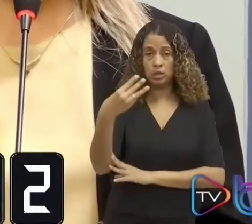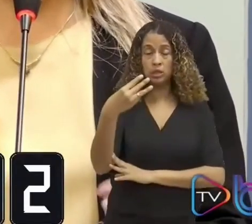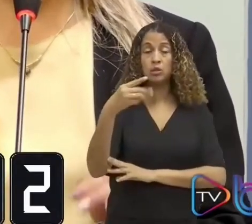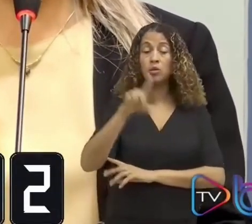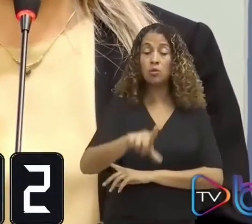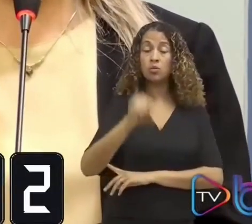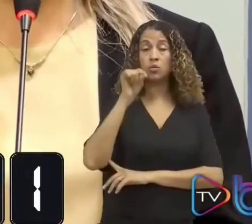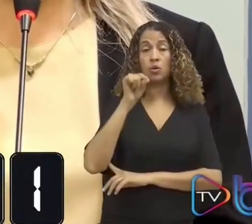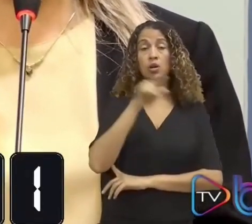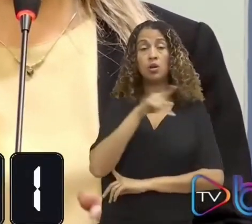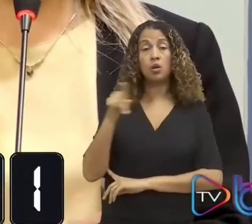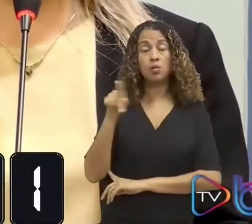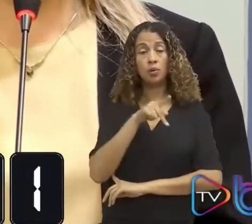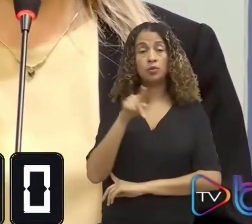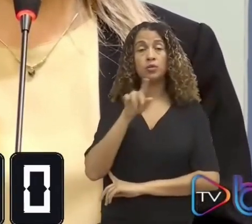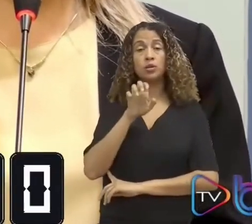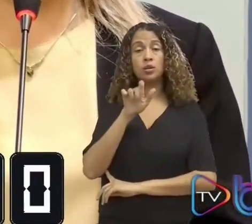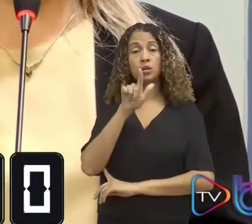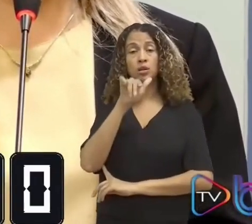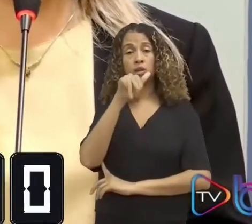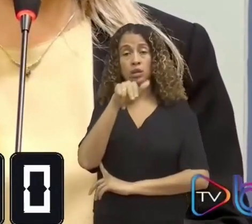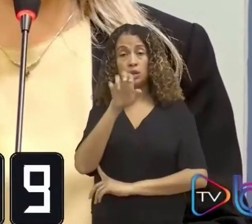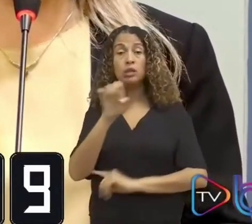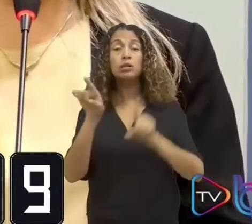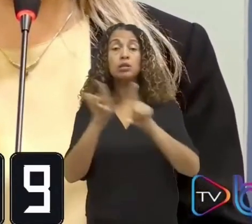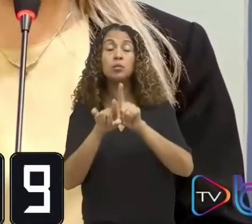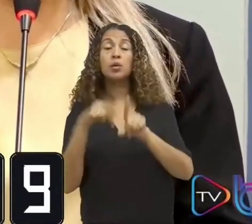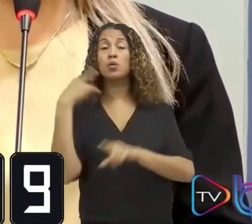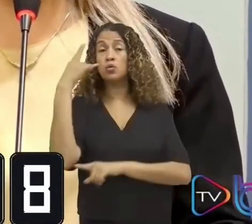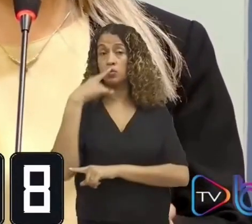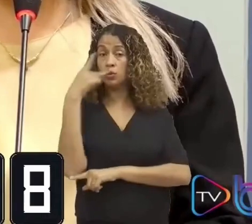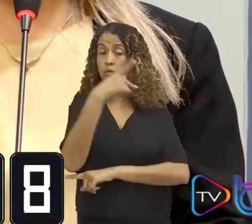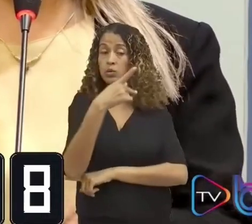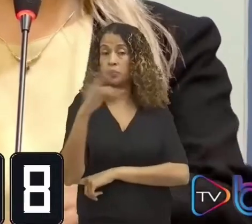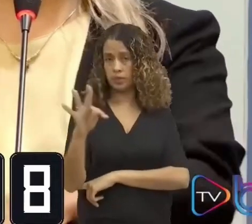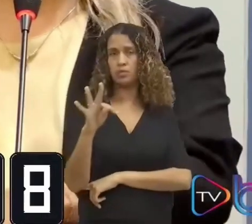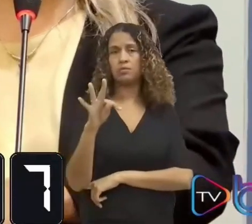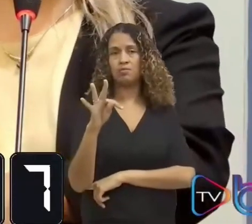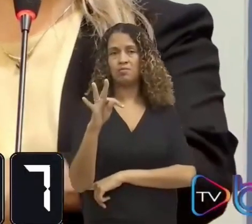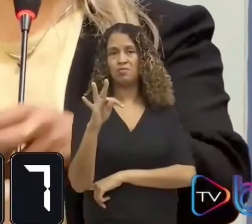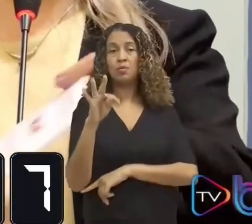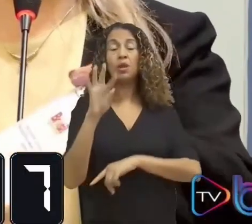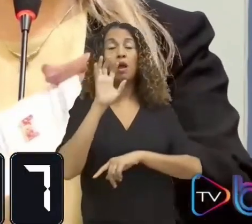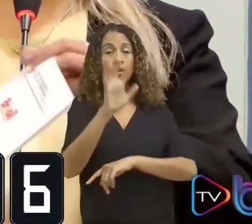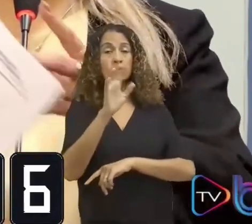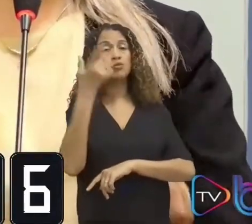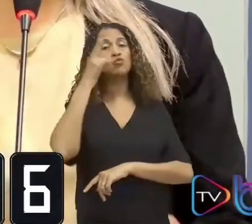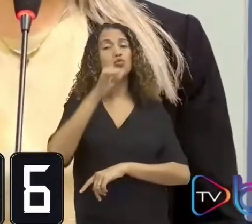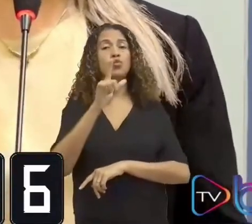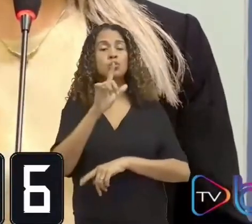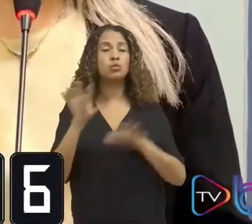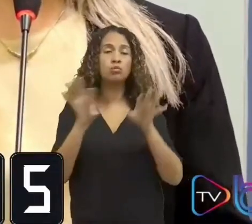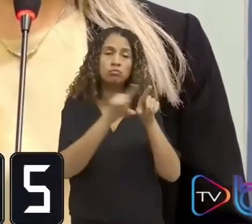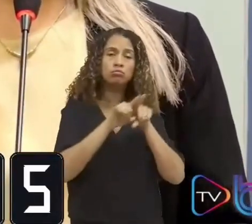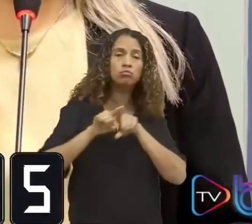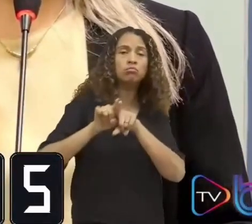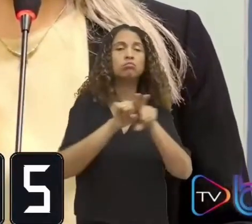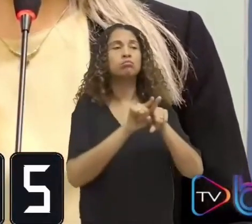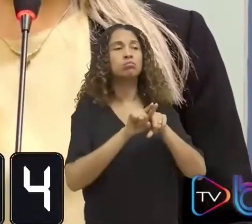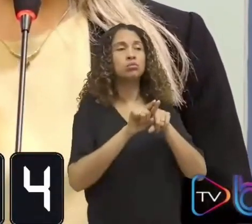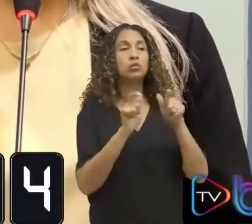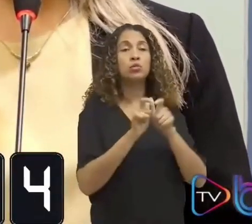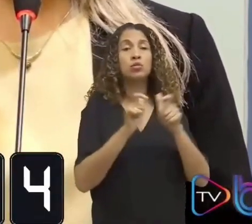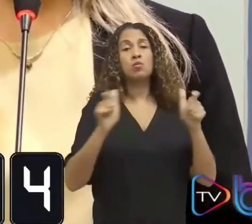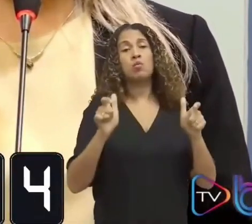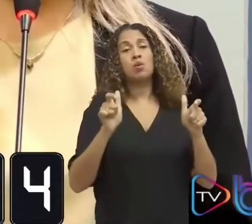professor Eliane e André Lindner nos nossos candidatos a vereadores e vereadoras, e com isso você implementa em Camboriú o maior e